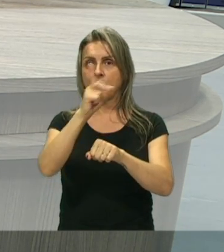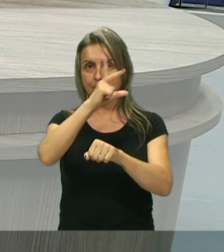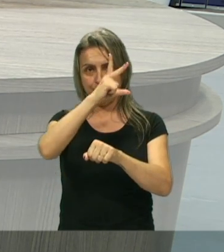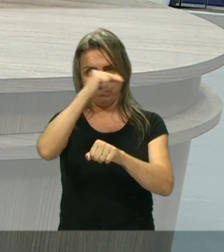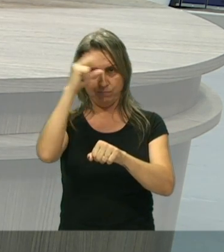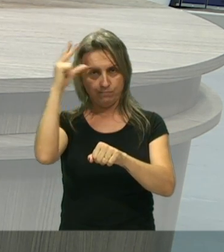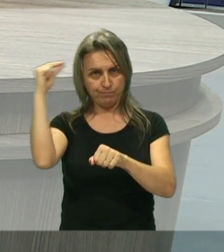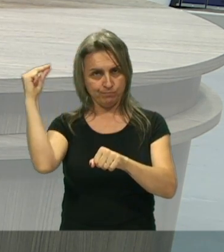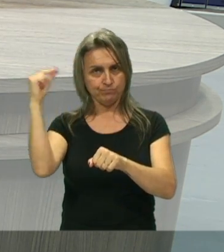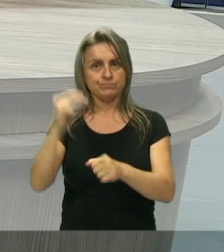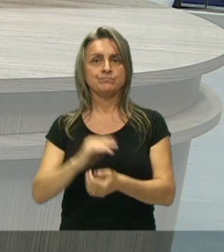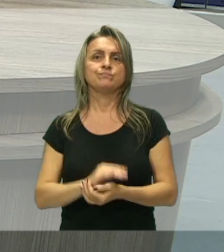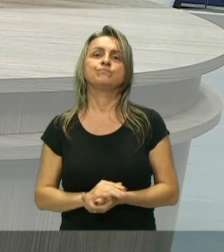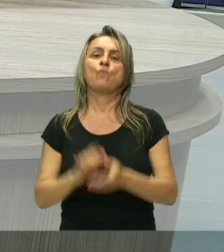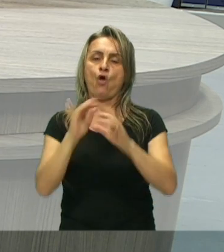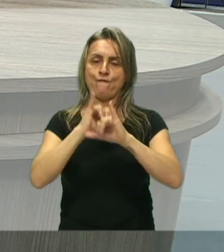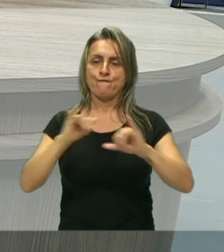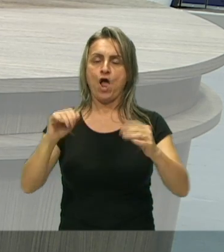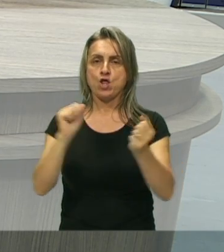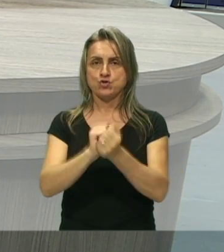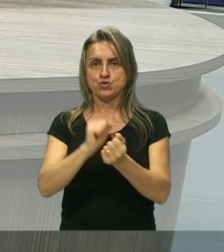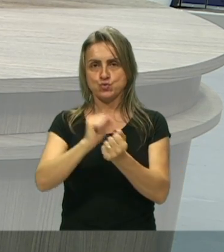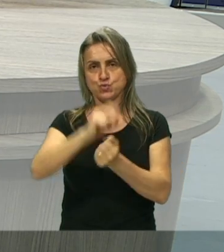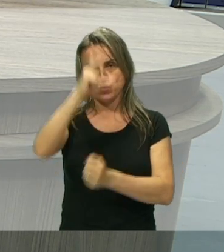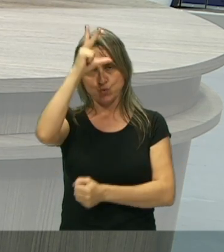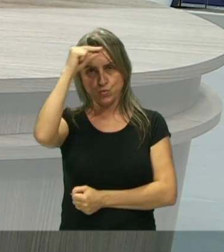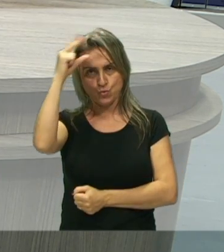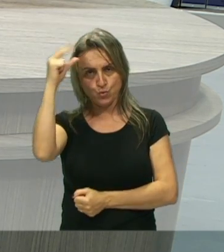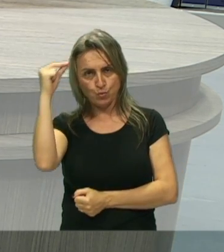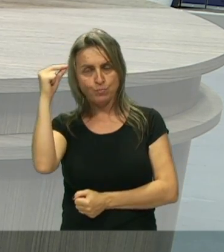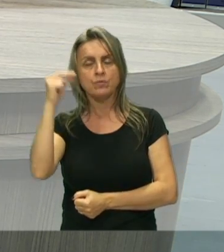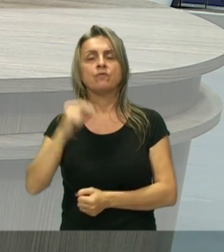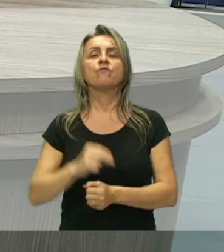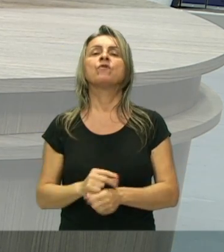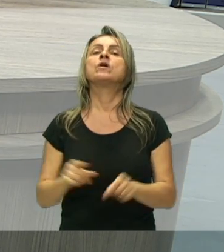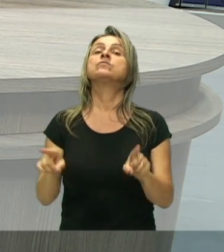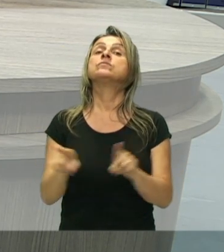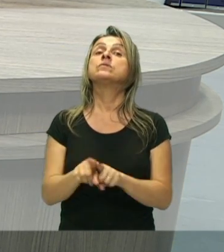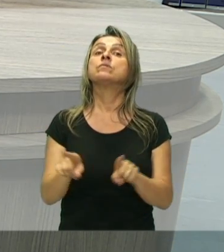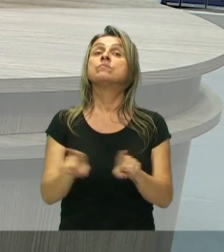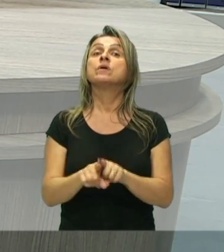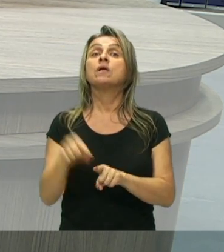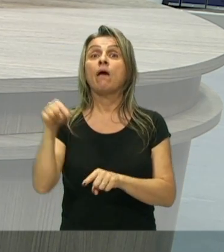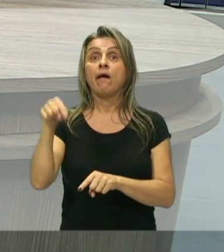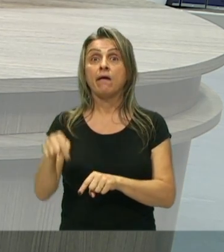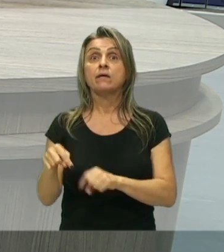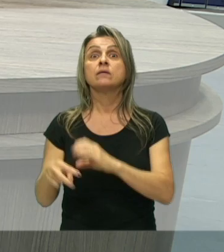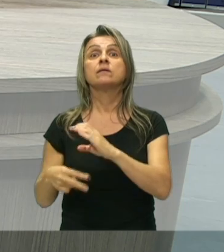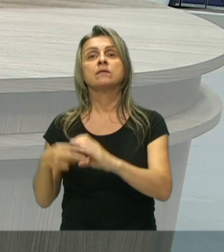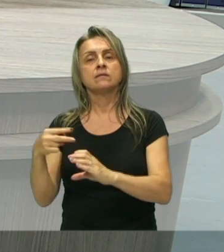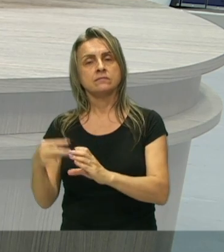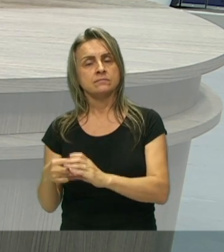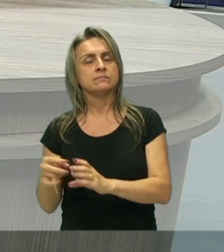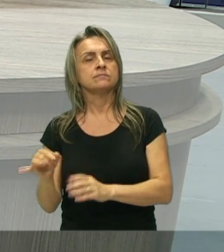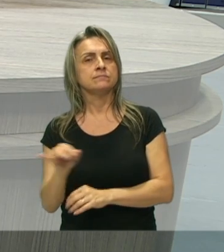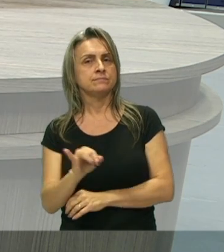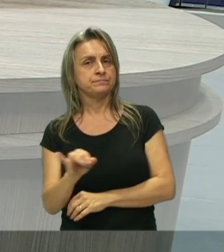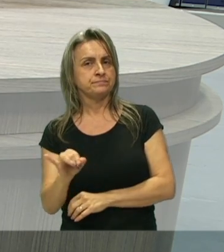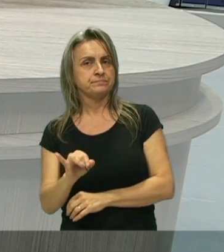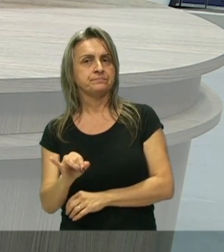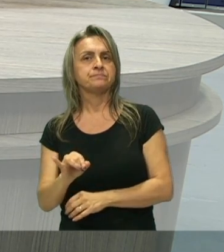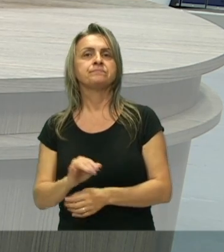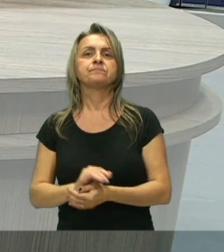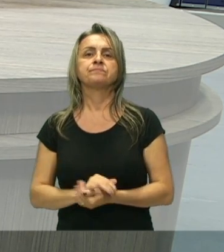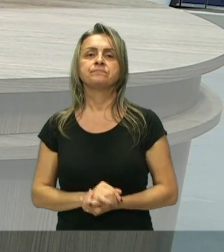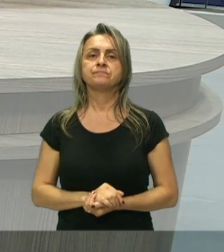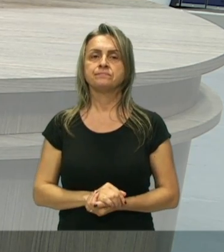Vai ser uma fala com o prefeito e vai ser feita uma fala também aqui na Câmara de Vereadores, né? Para fazer